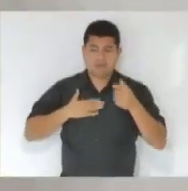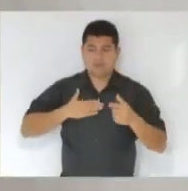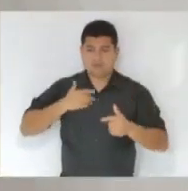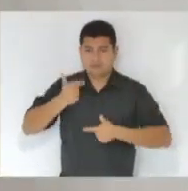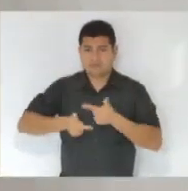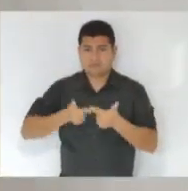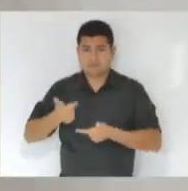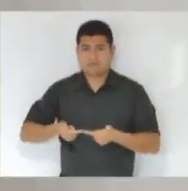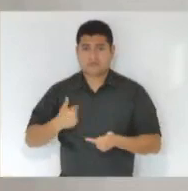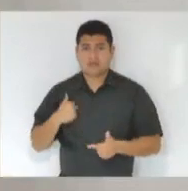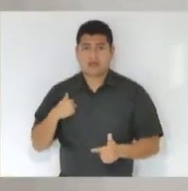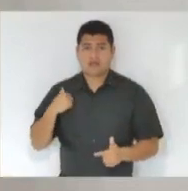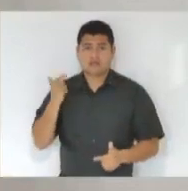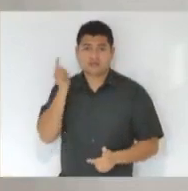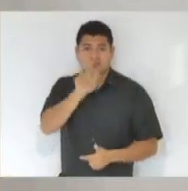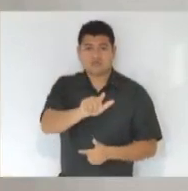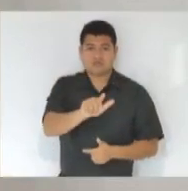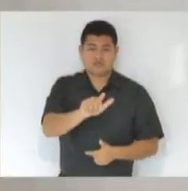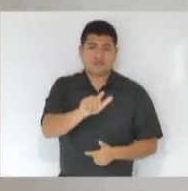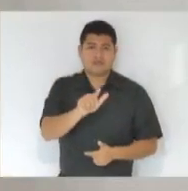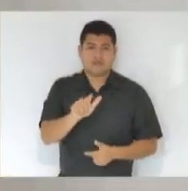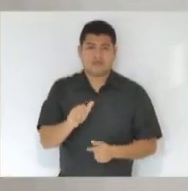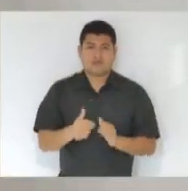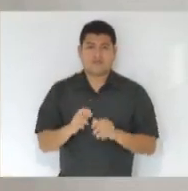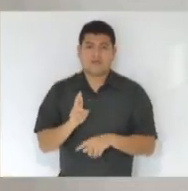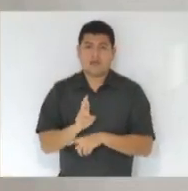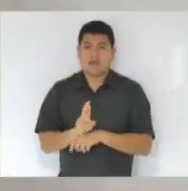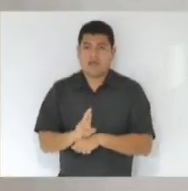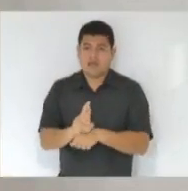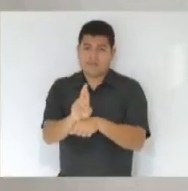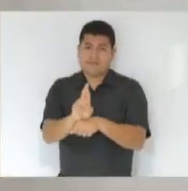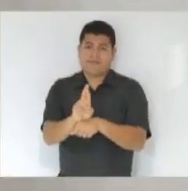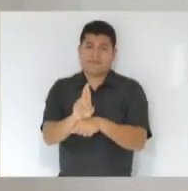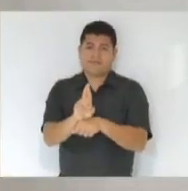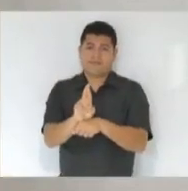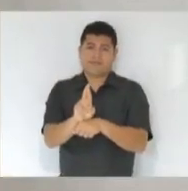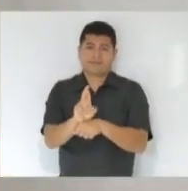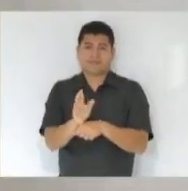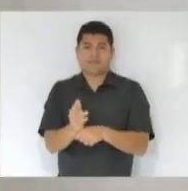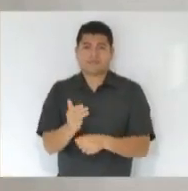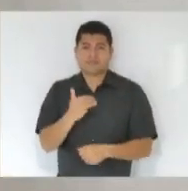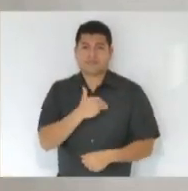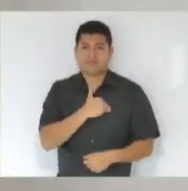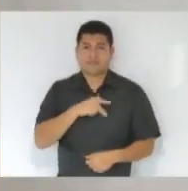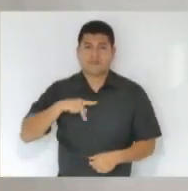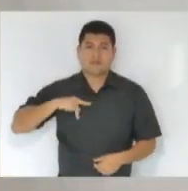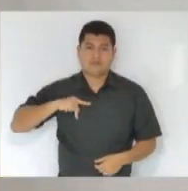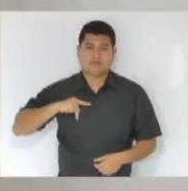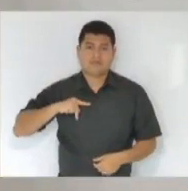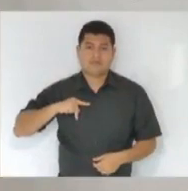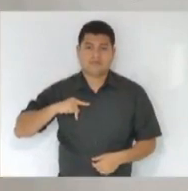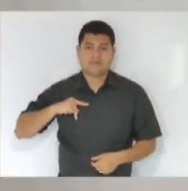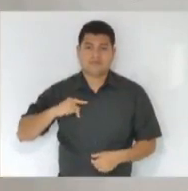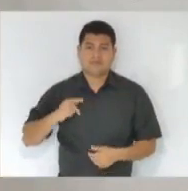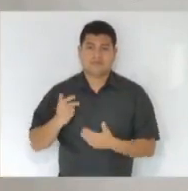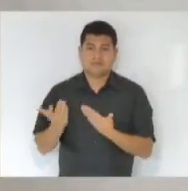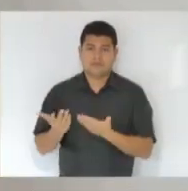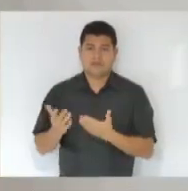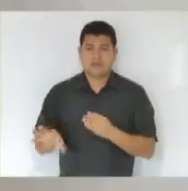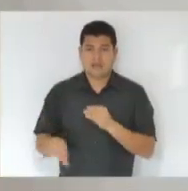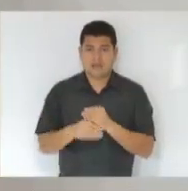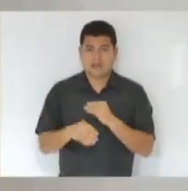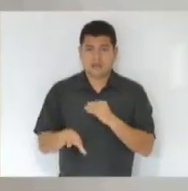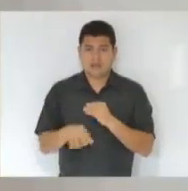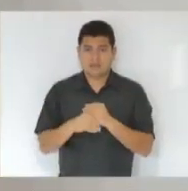que nós conseguimos uma representação no Ministério Público, que colocou em emendas parlamentares,